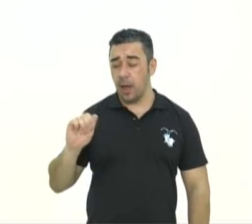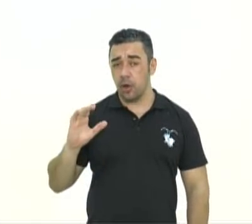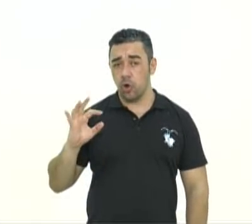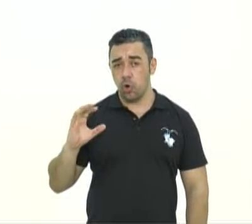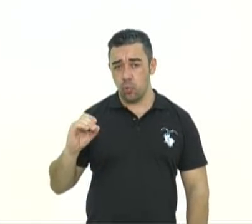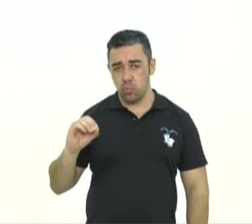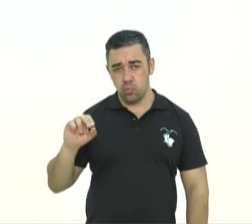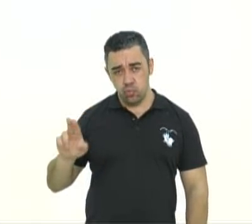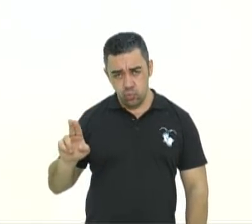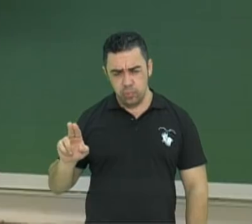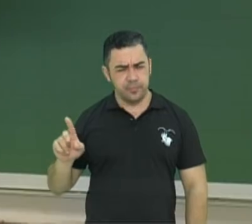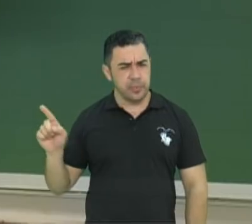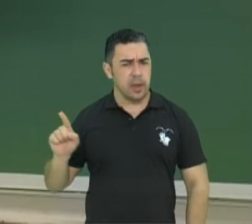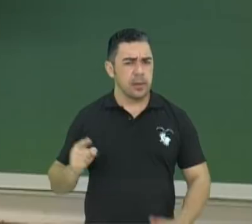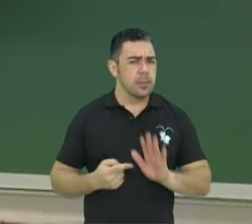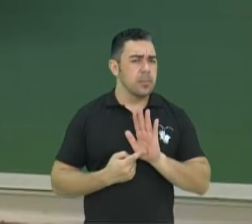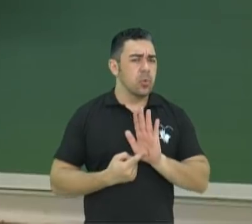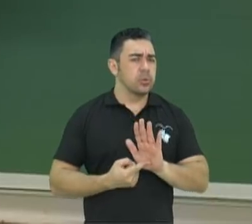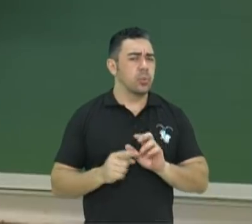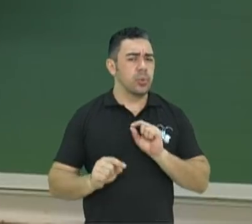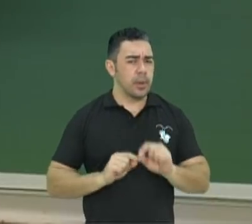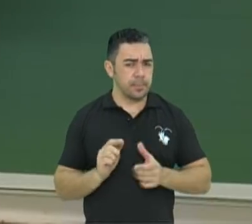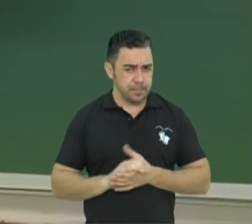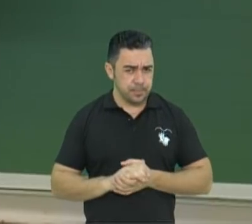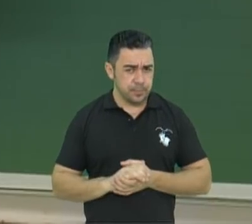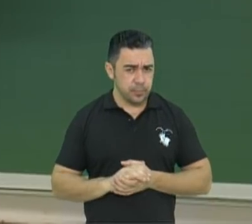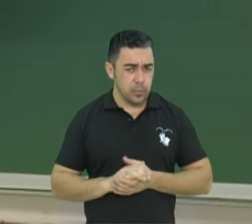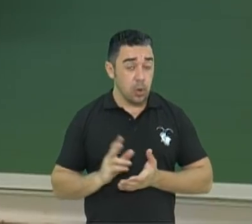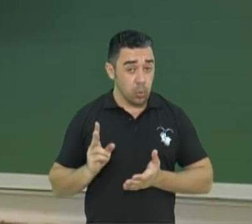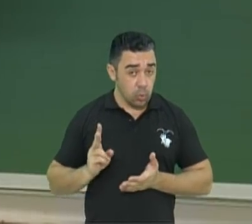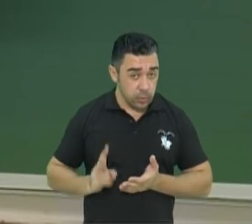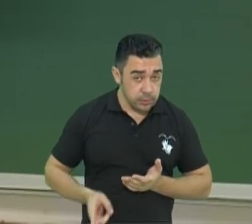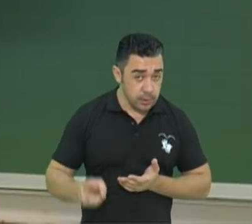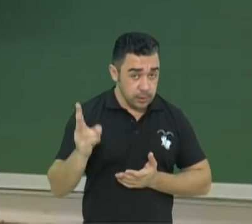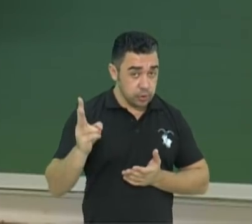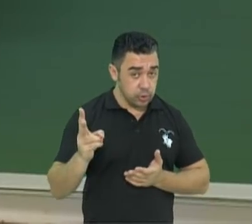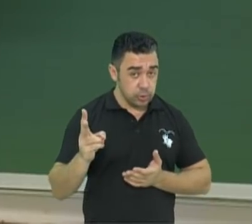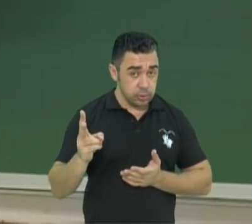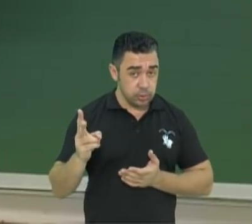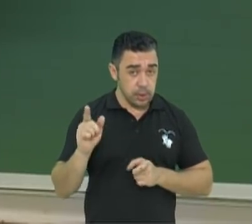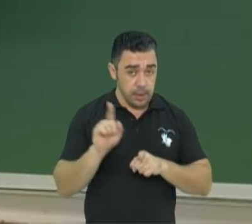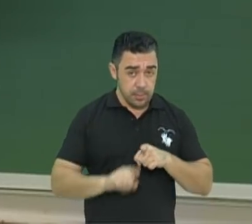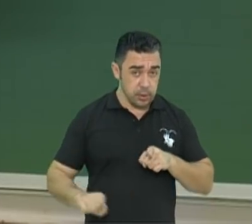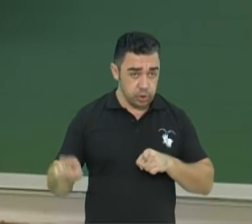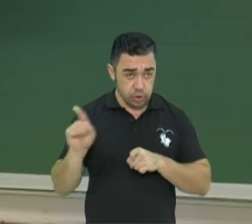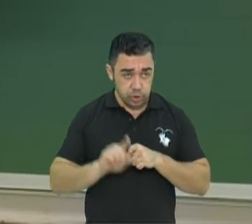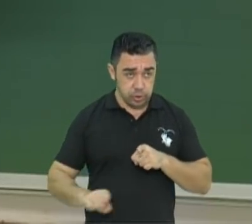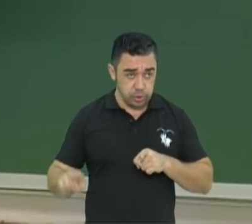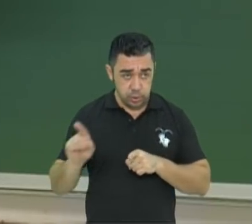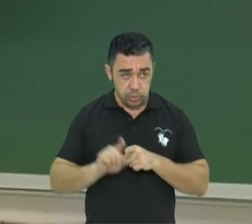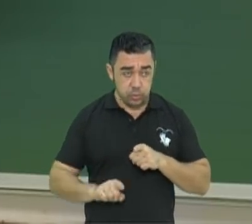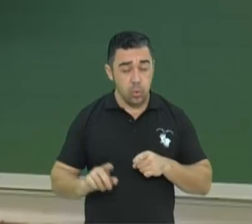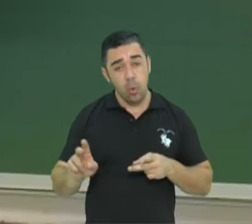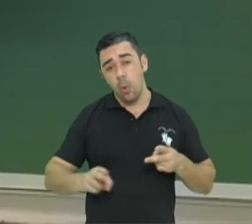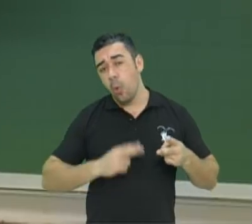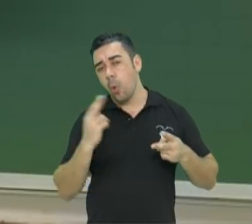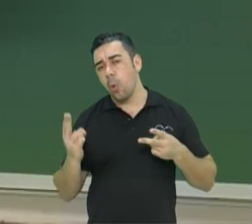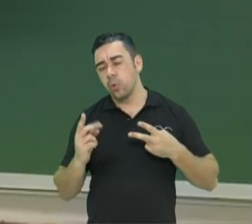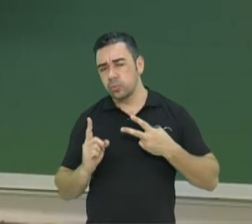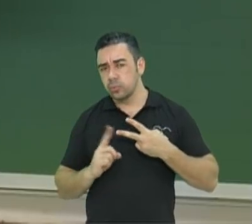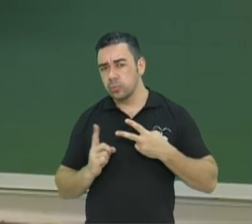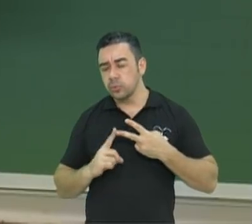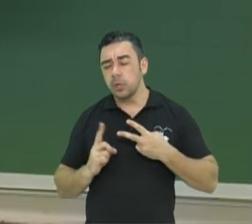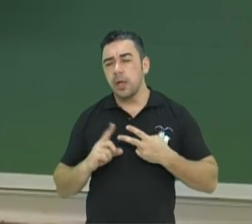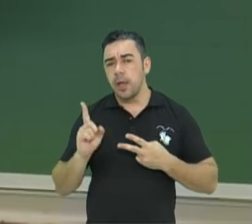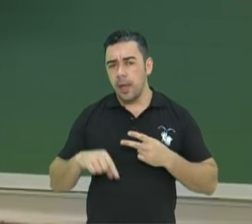verbo destacado, ele está indicando o quê? Ele indica uma ação constante que se repetia continuamente no passado, ou ele